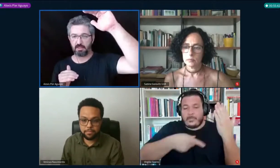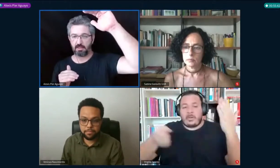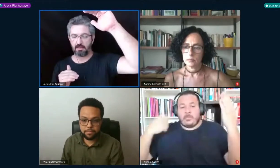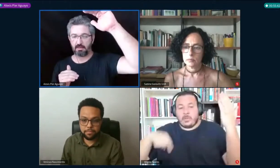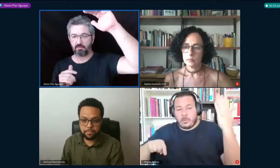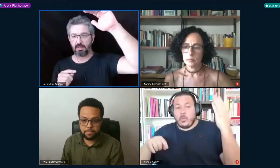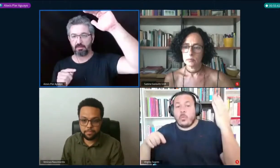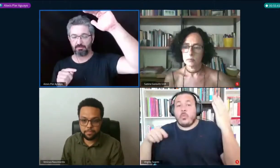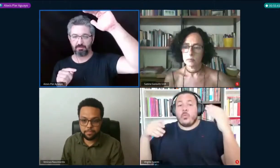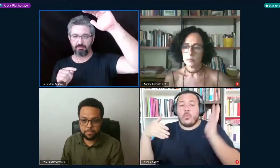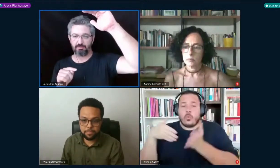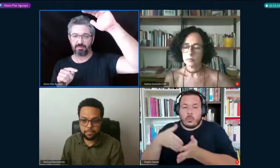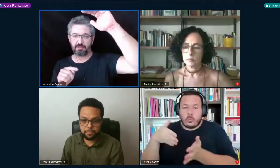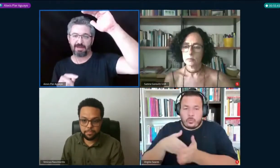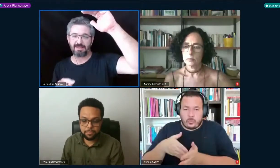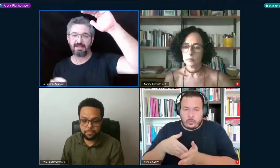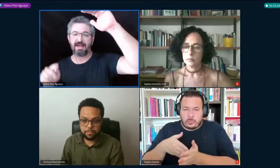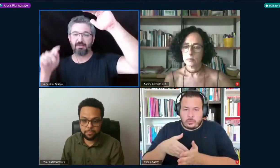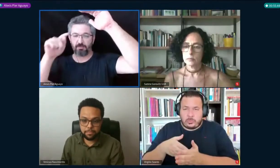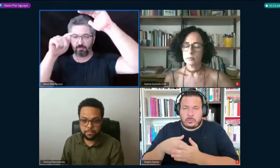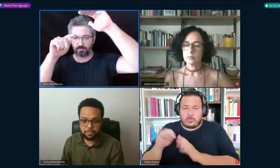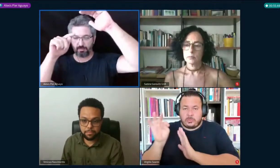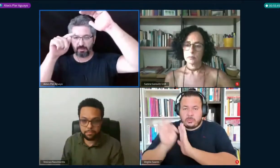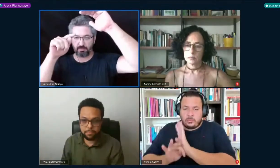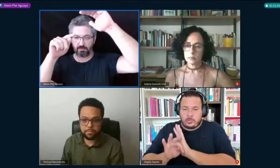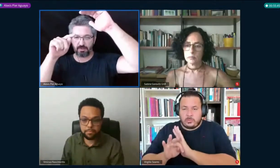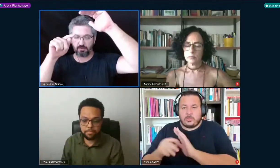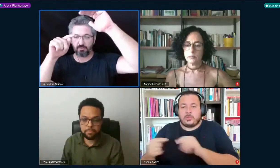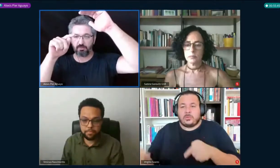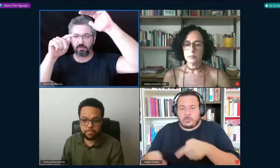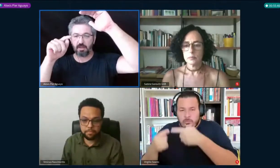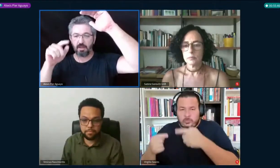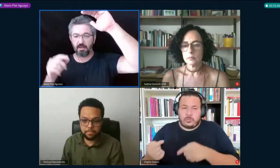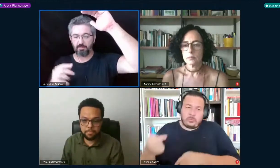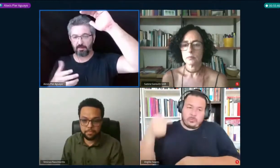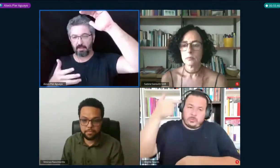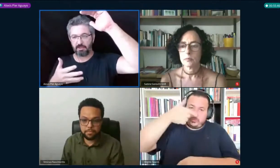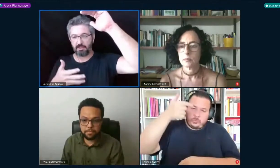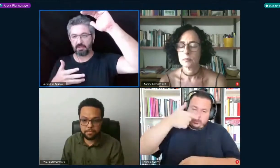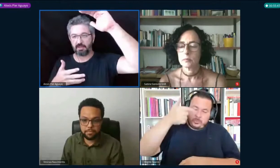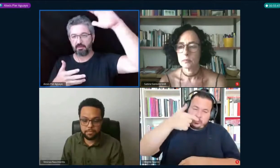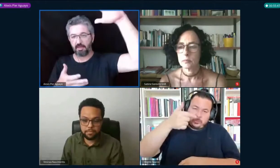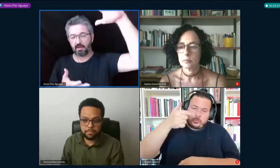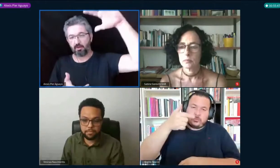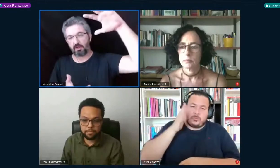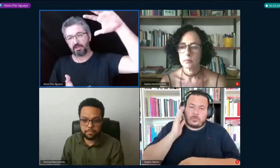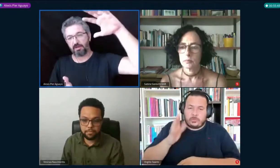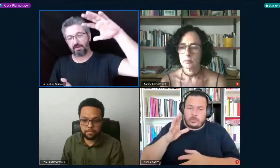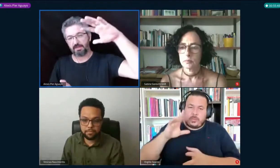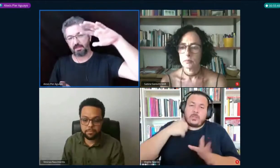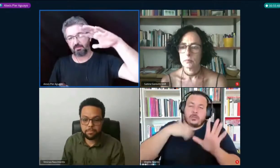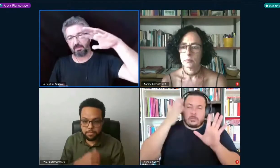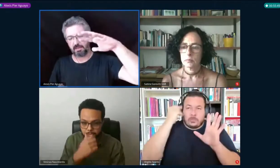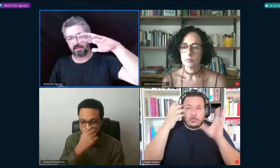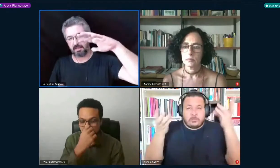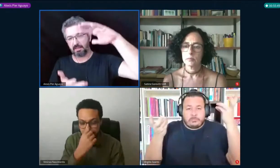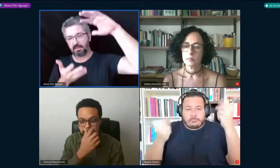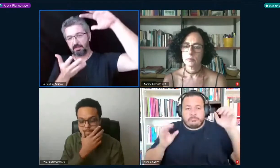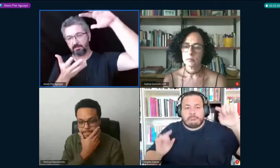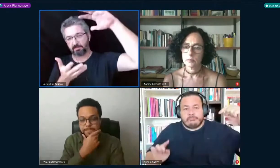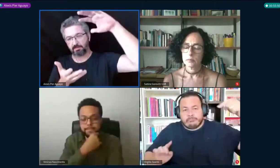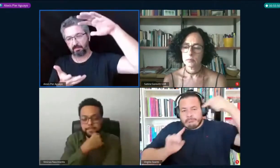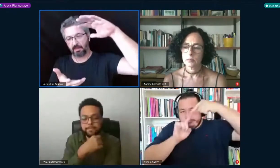último, que seria um texto baseado no segundo, a gente já teria um recorte já fazendo uma...